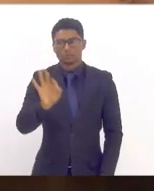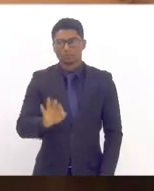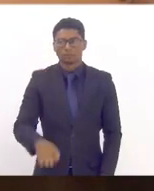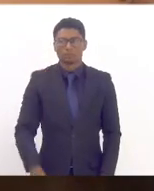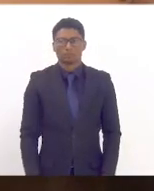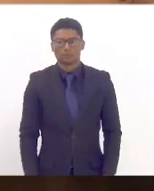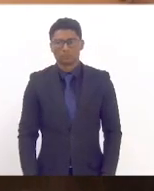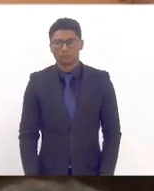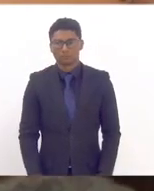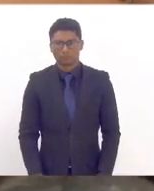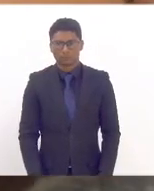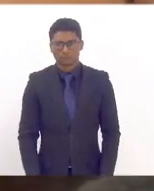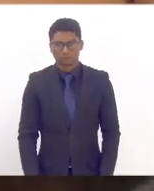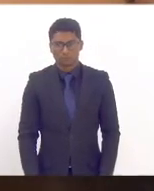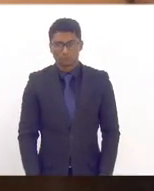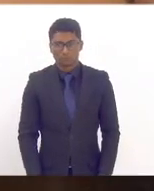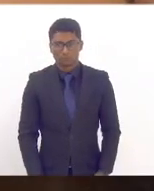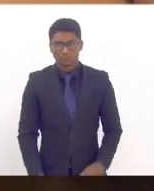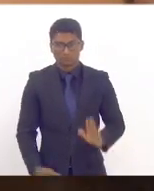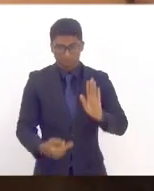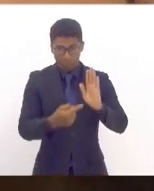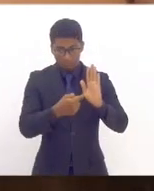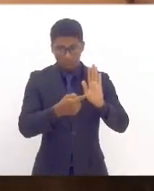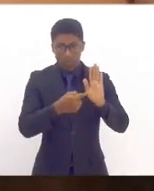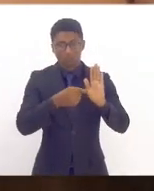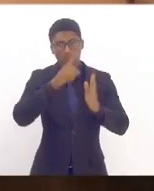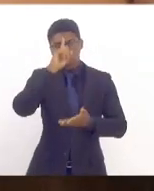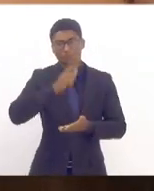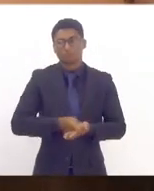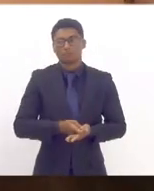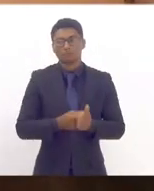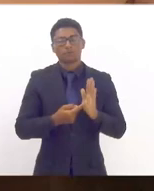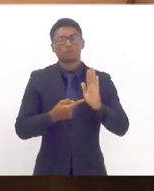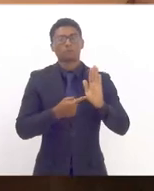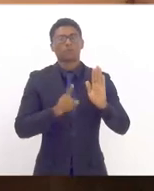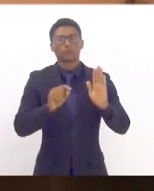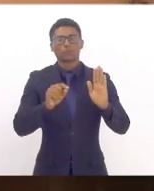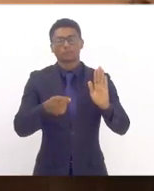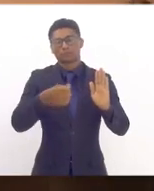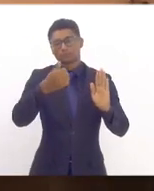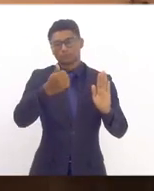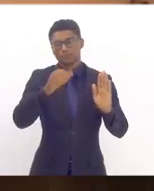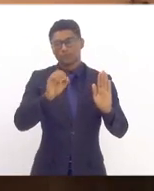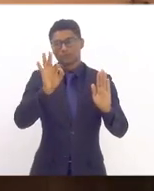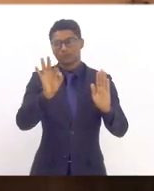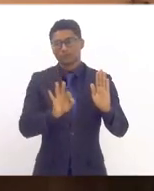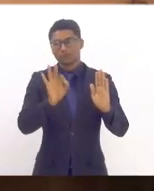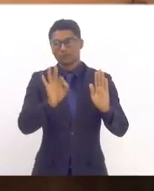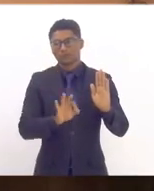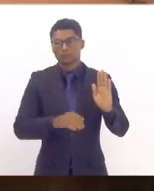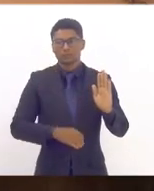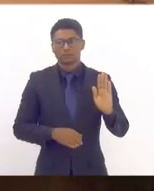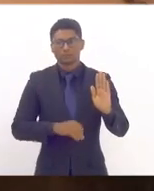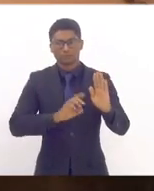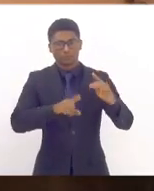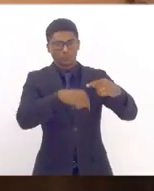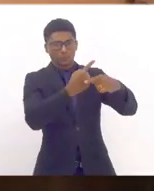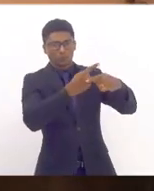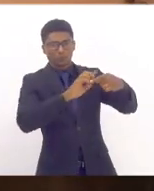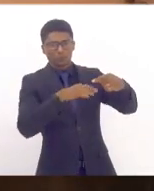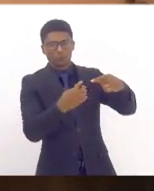presidente ela definiu que 10% de um